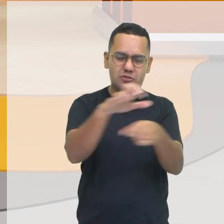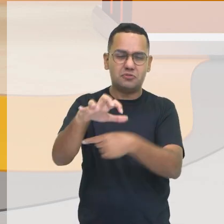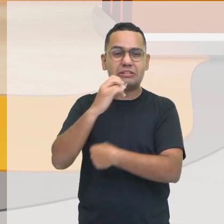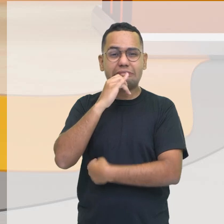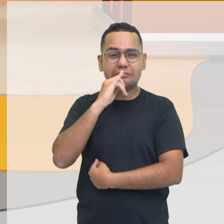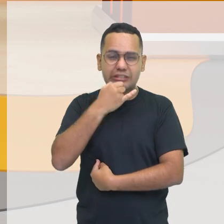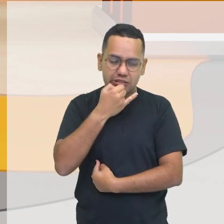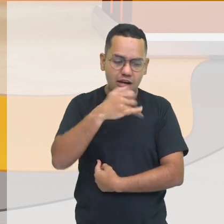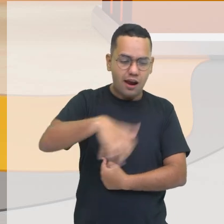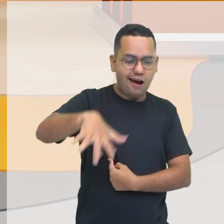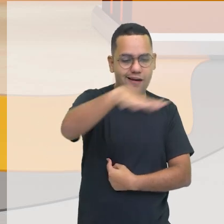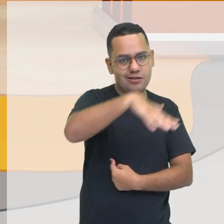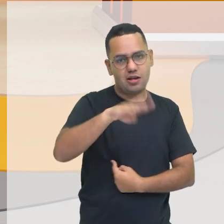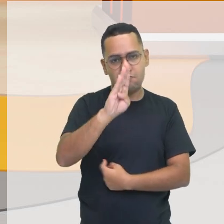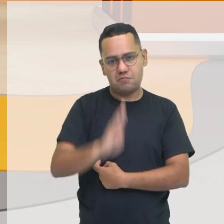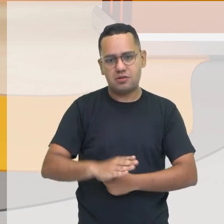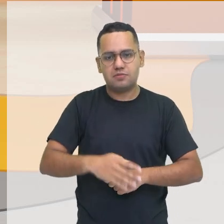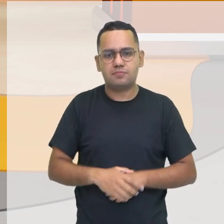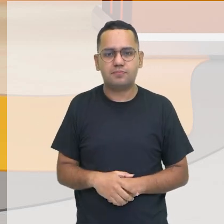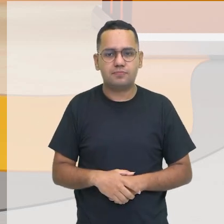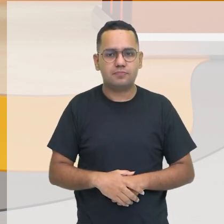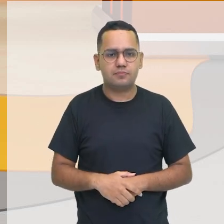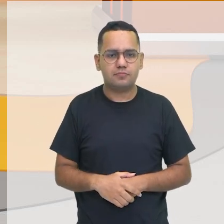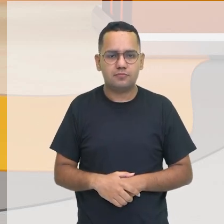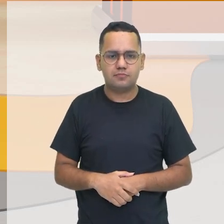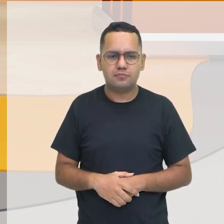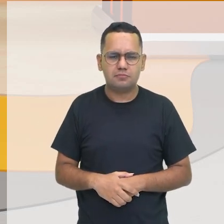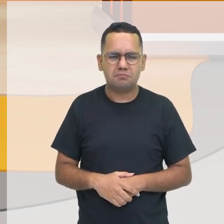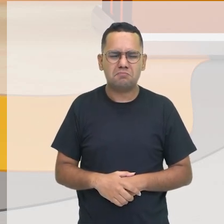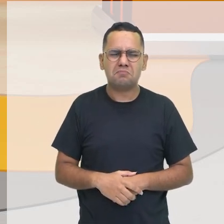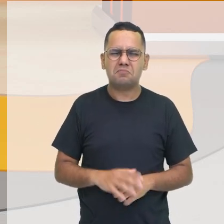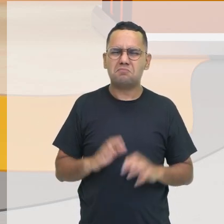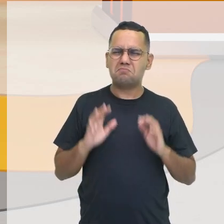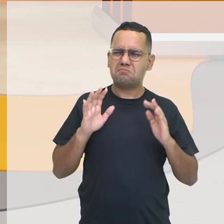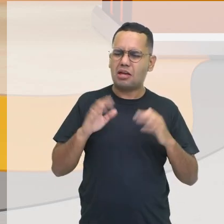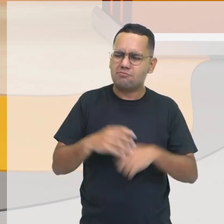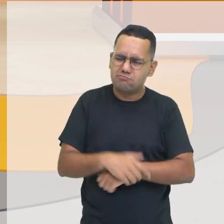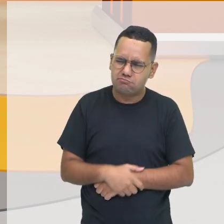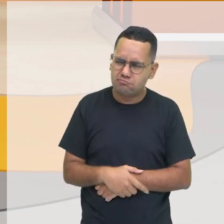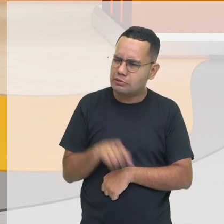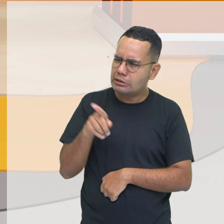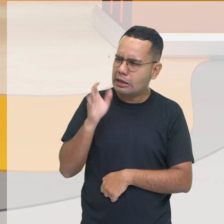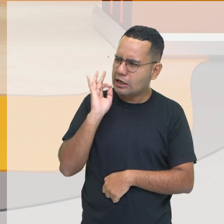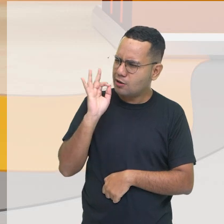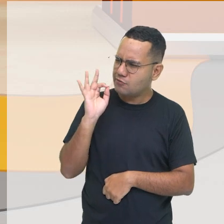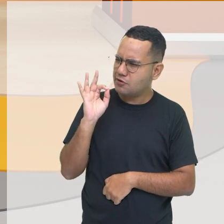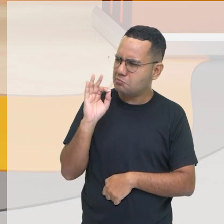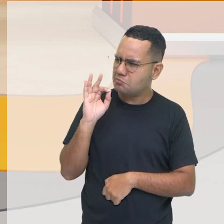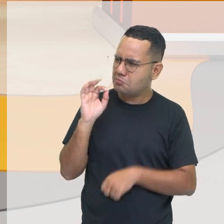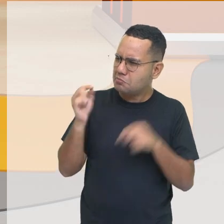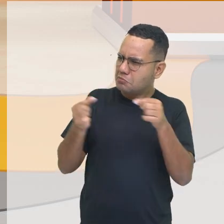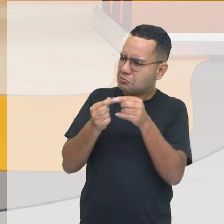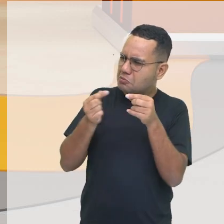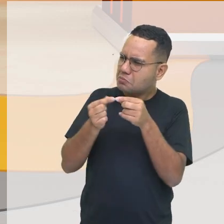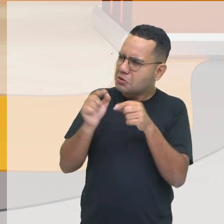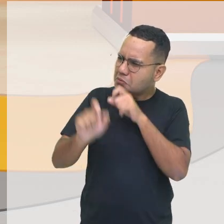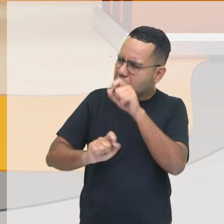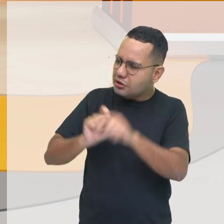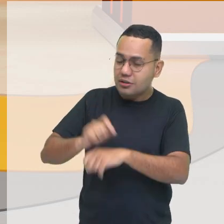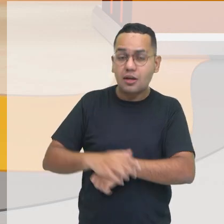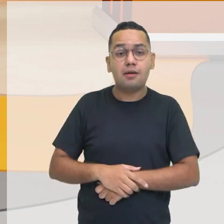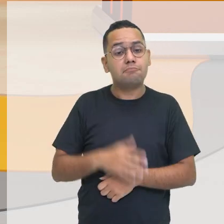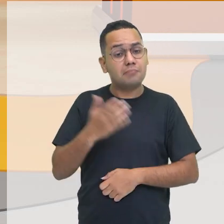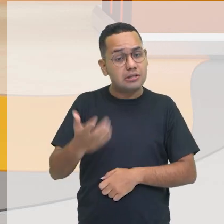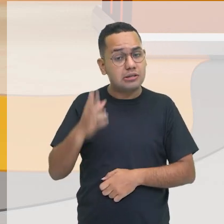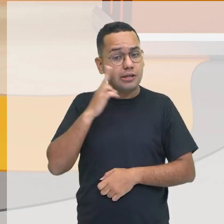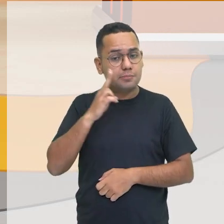impactou negativamente, né, a economia do país. Mas o que tem a ver, professora, neste momento aqui o café? O café